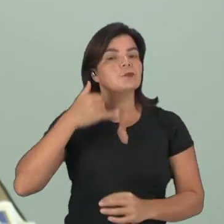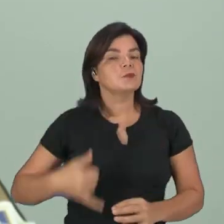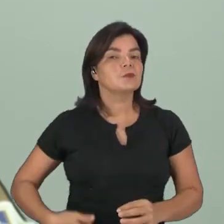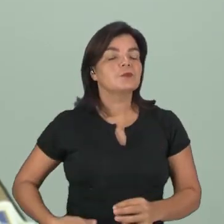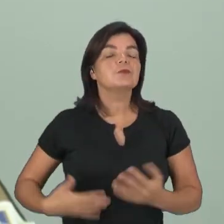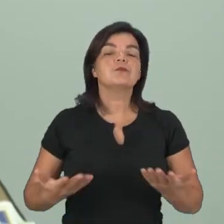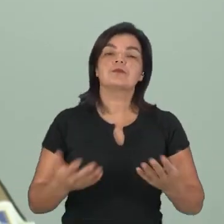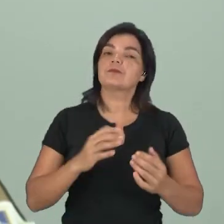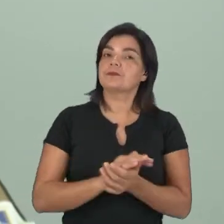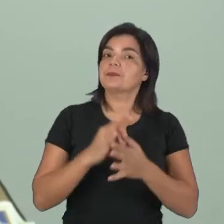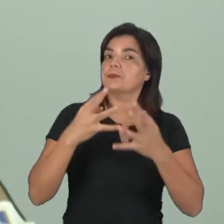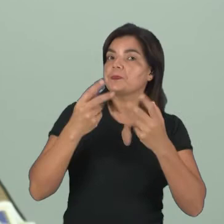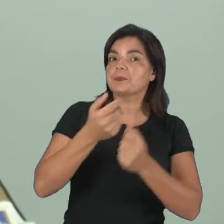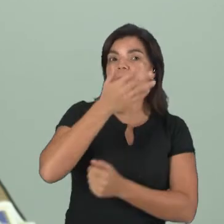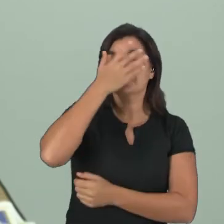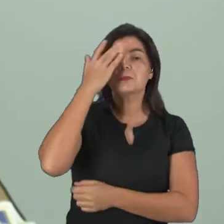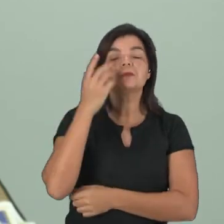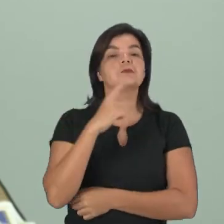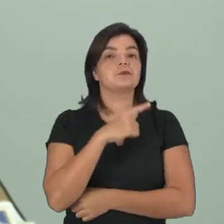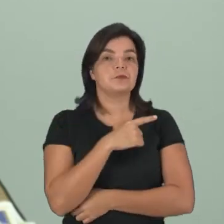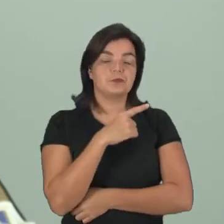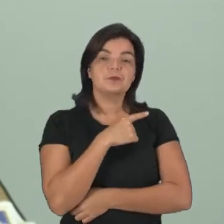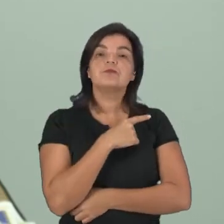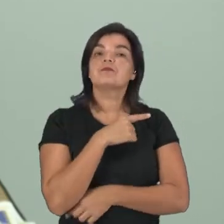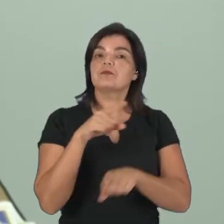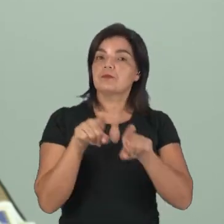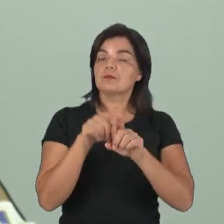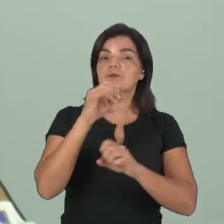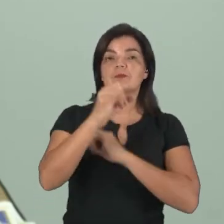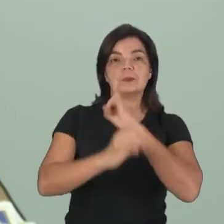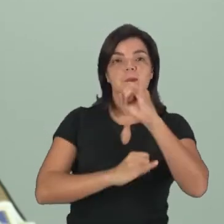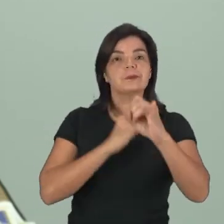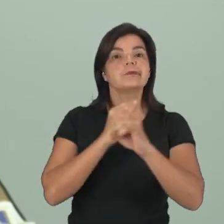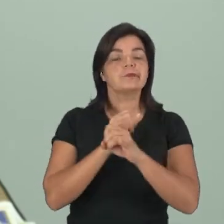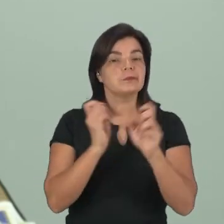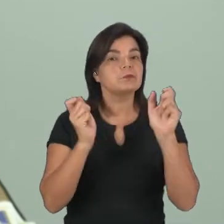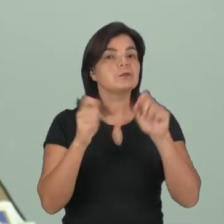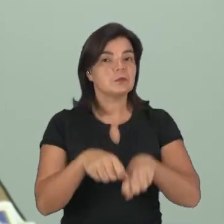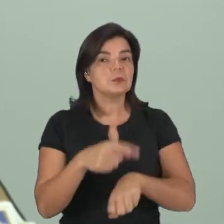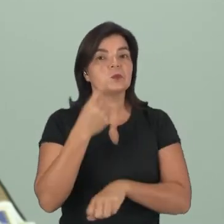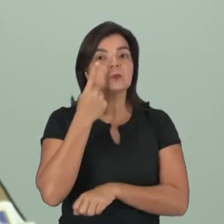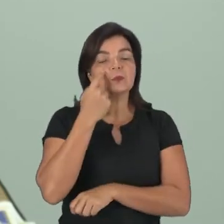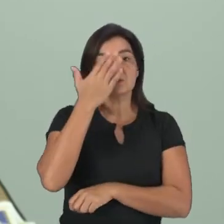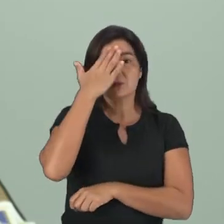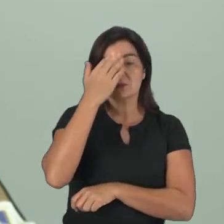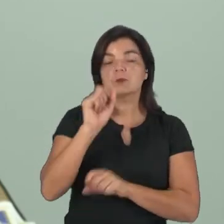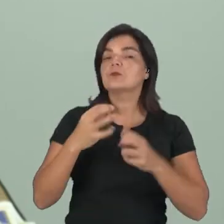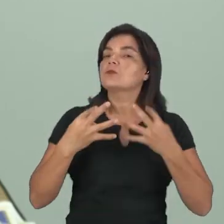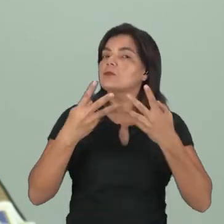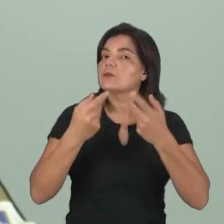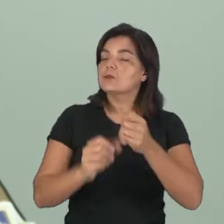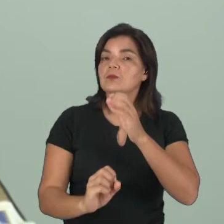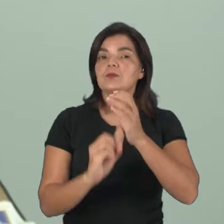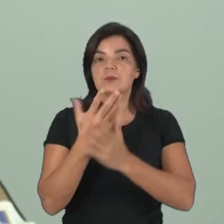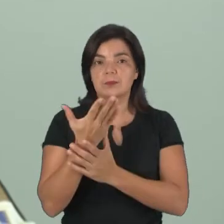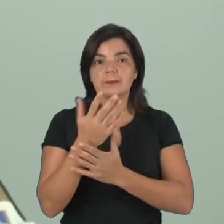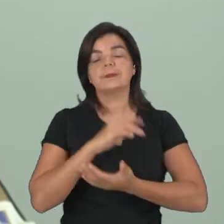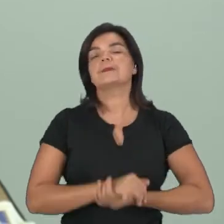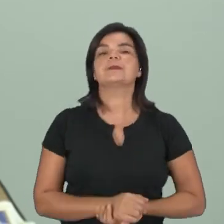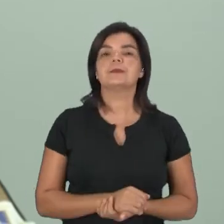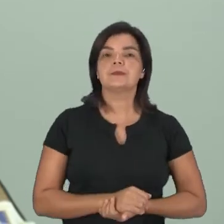celular agora praticamente todas as pessoas têm celular e tem acesso a internet nós podemos ficar sabendo de tudo que está